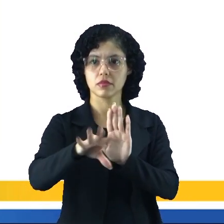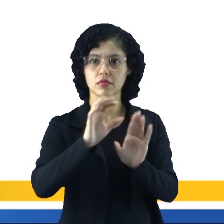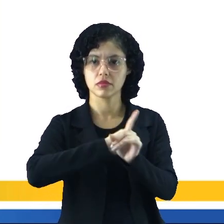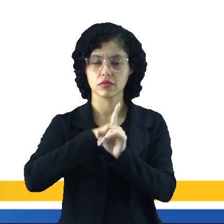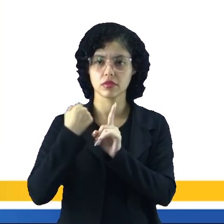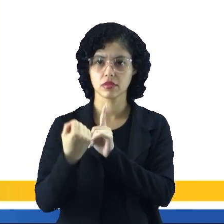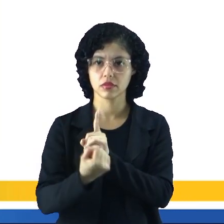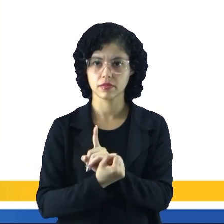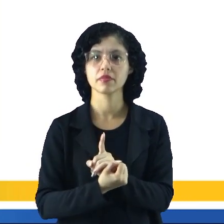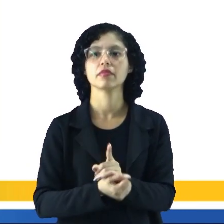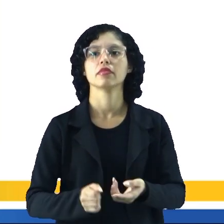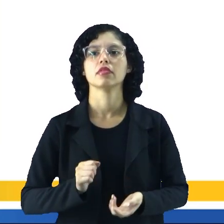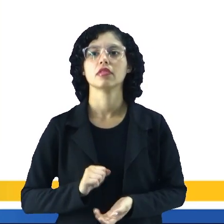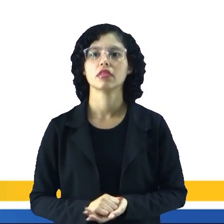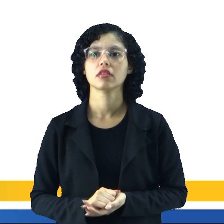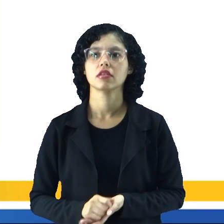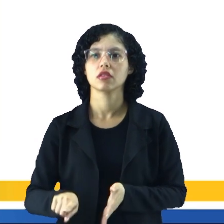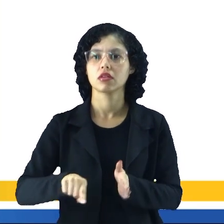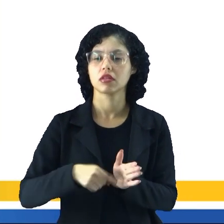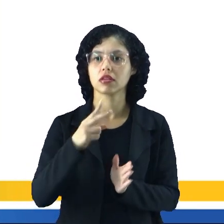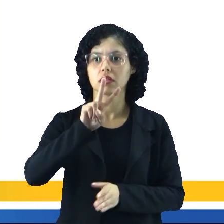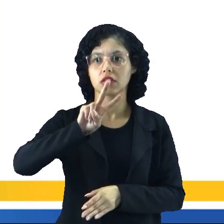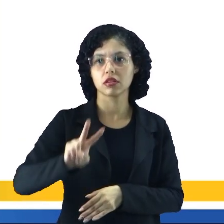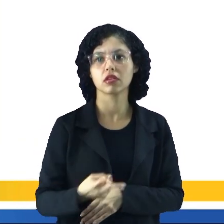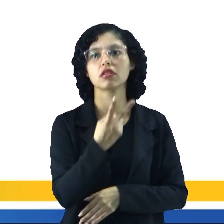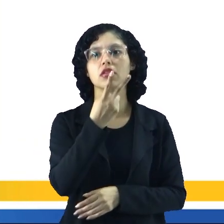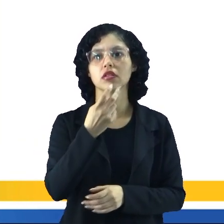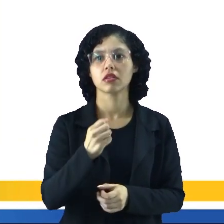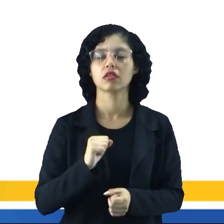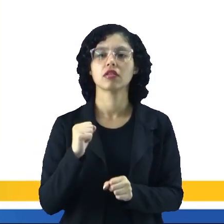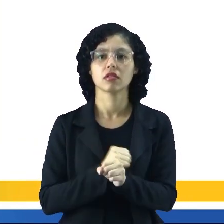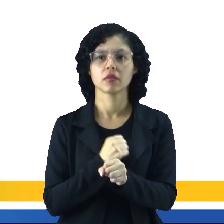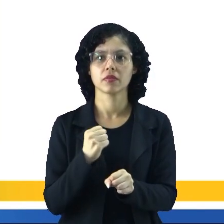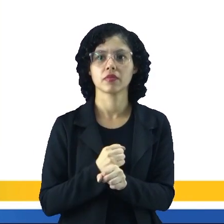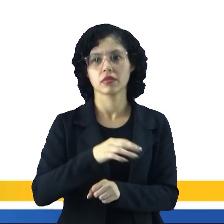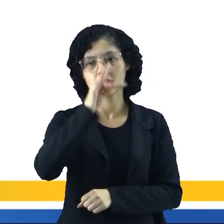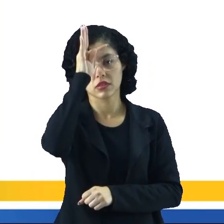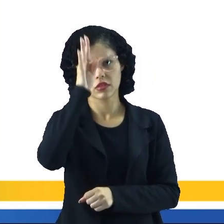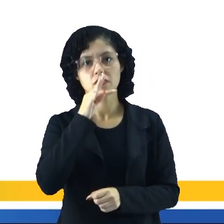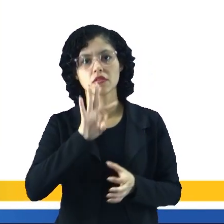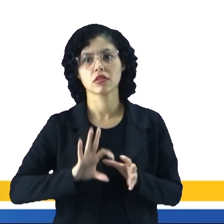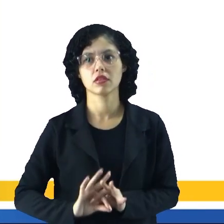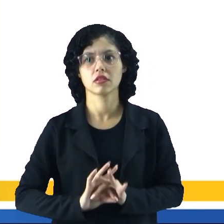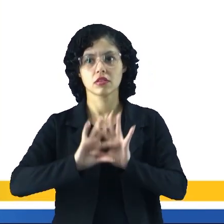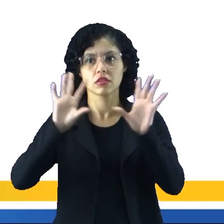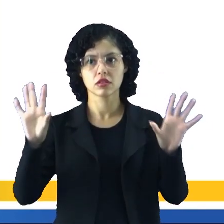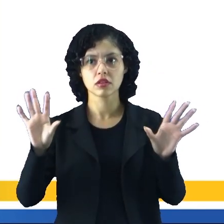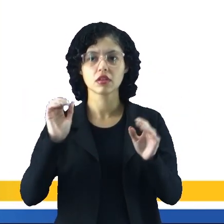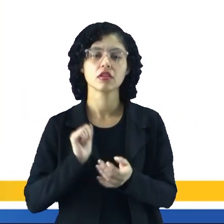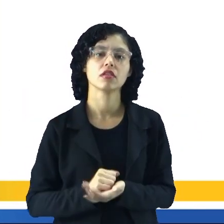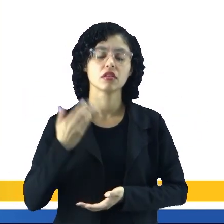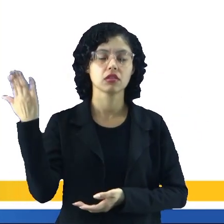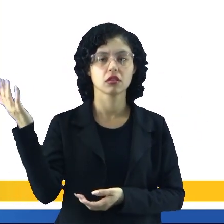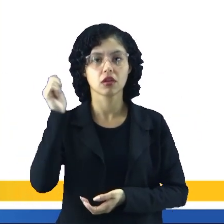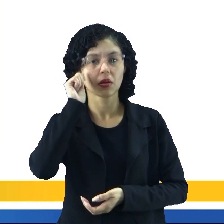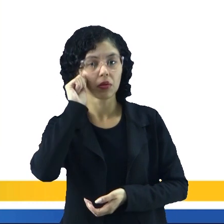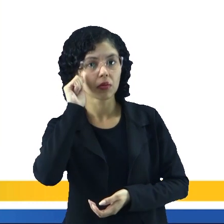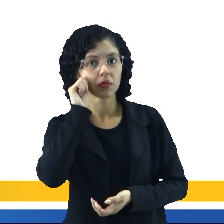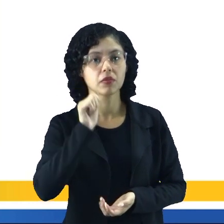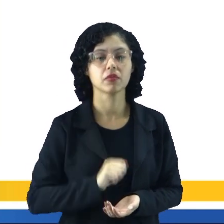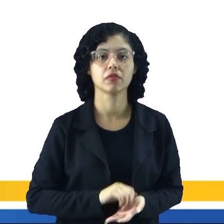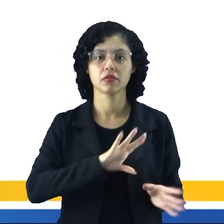mídias sociais os primeiros dois mil anos em tradução livre Então esse autor ele vai trazendo